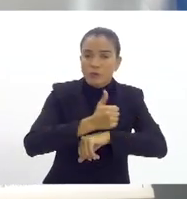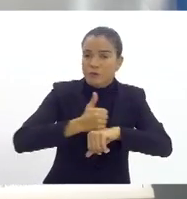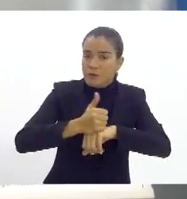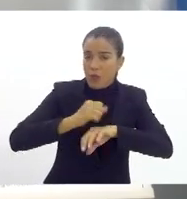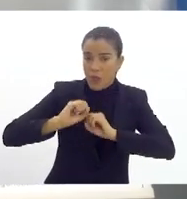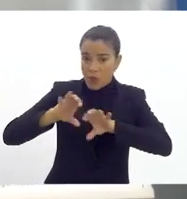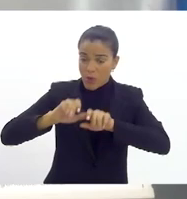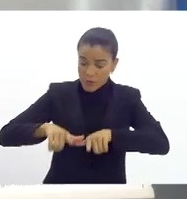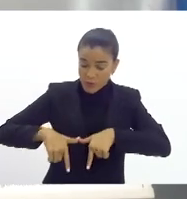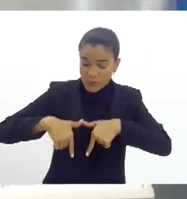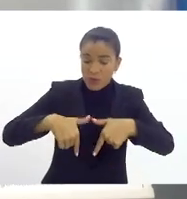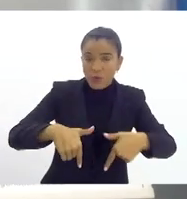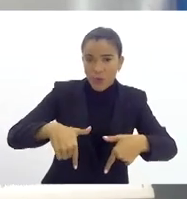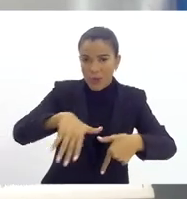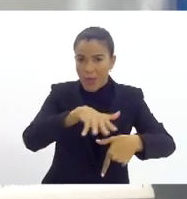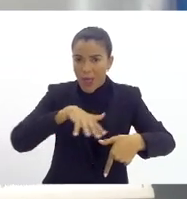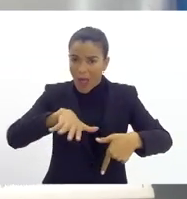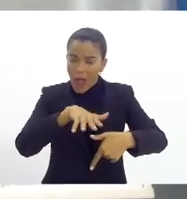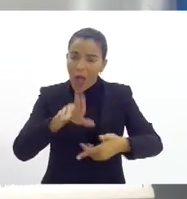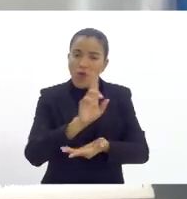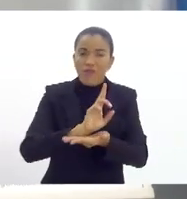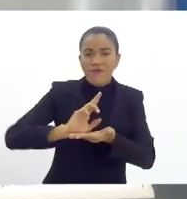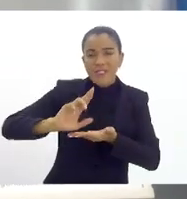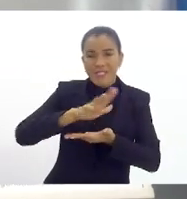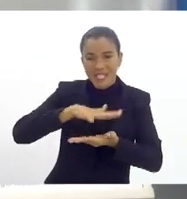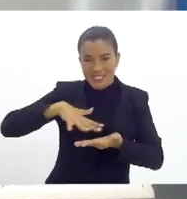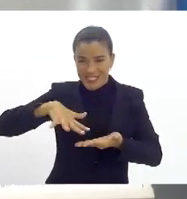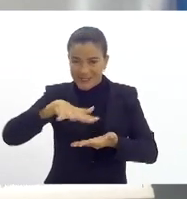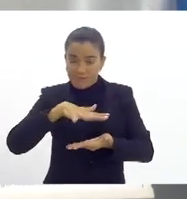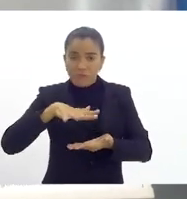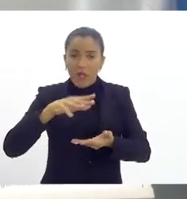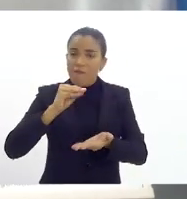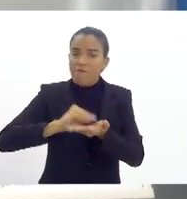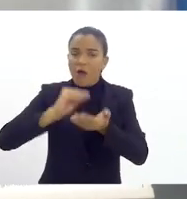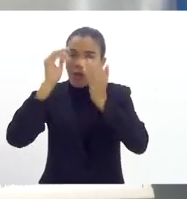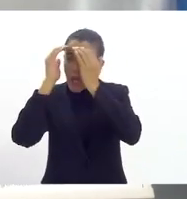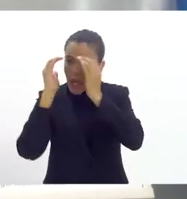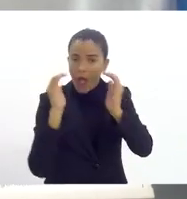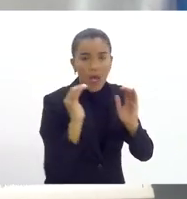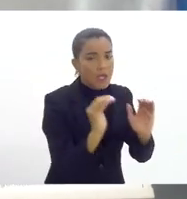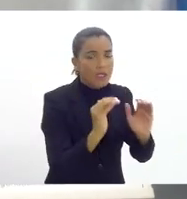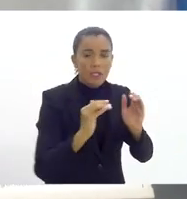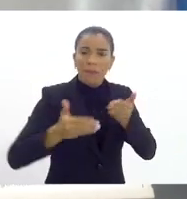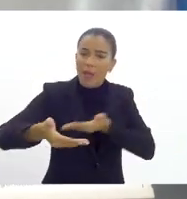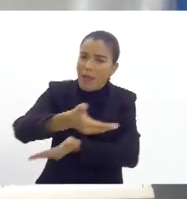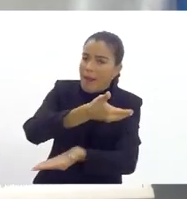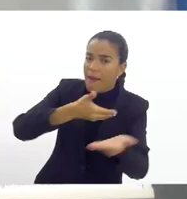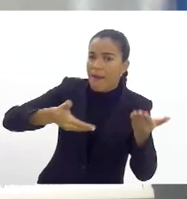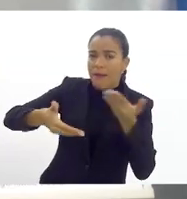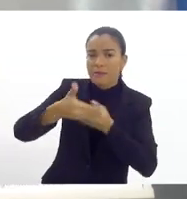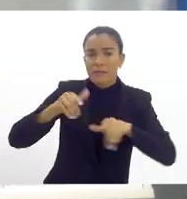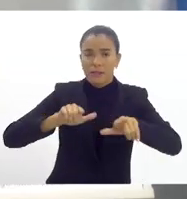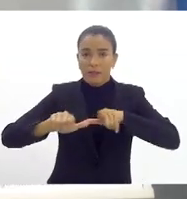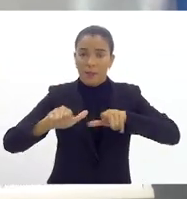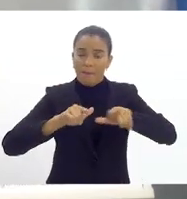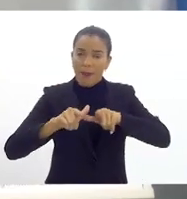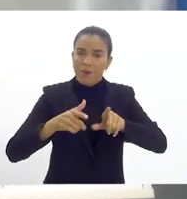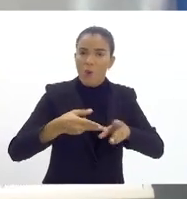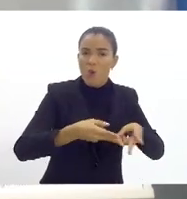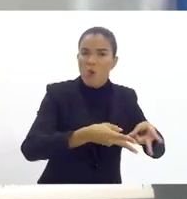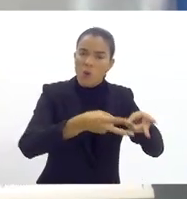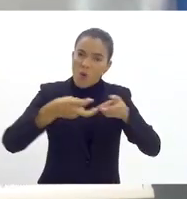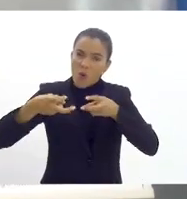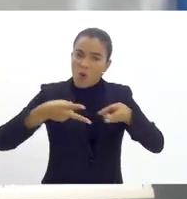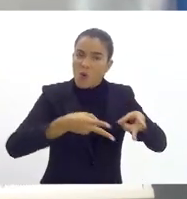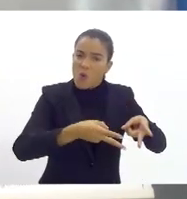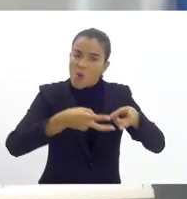que atuam né na Universidade São desrespeitados e que as relações laborais começam a ser desgraçadas